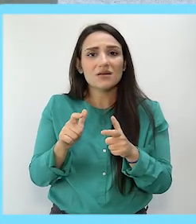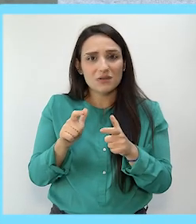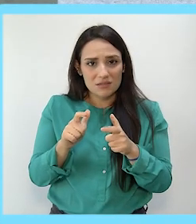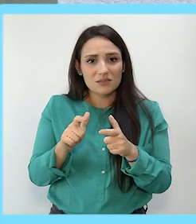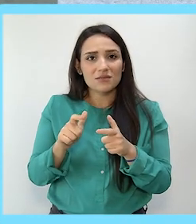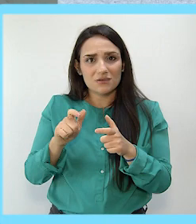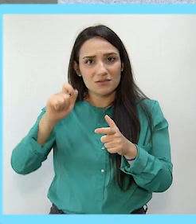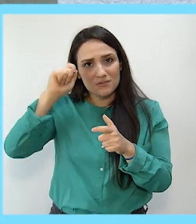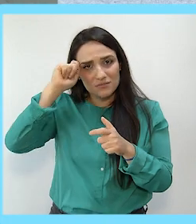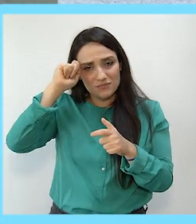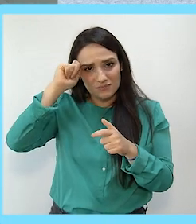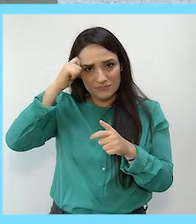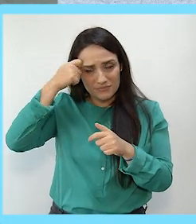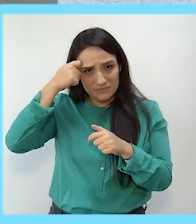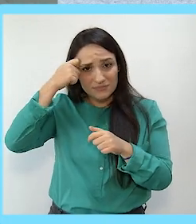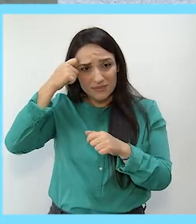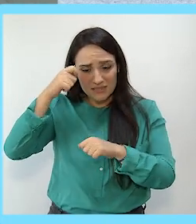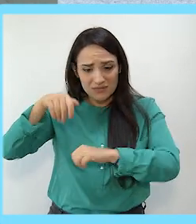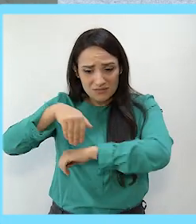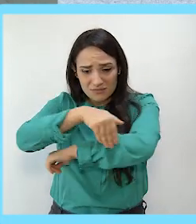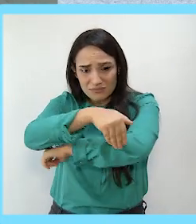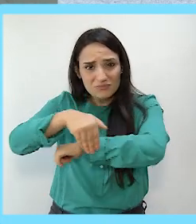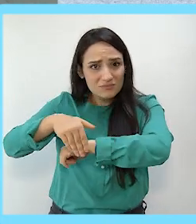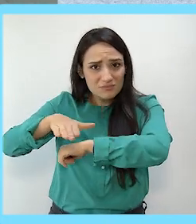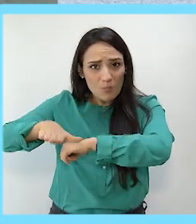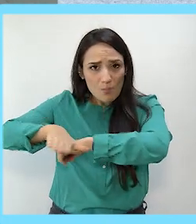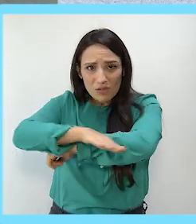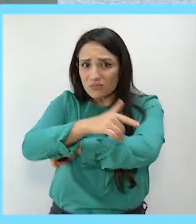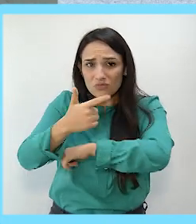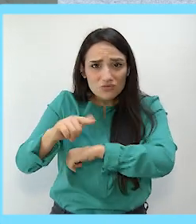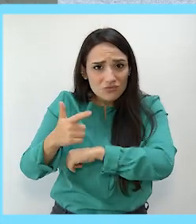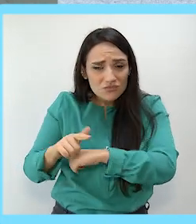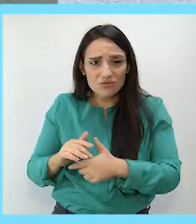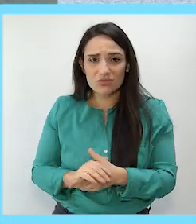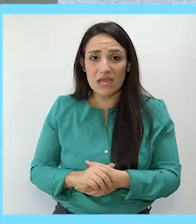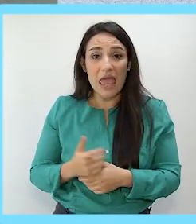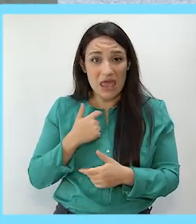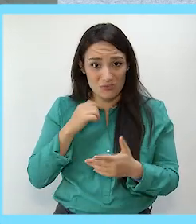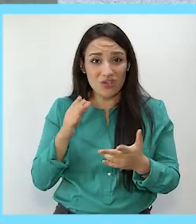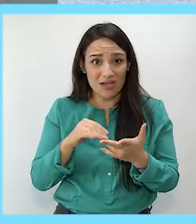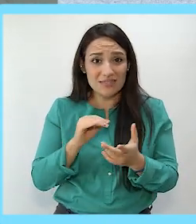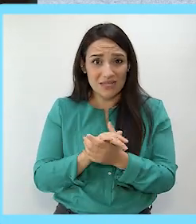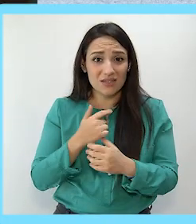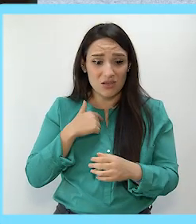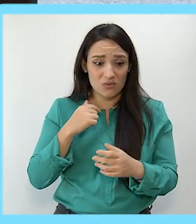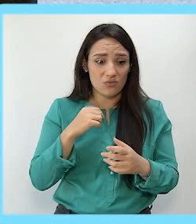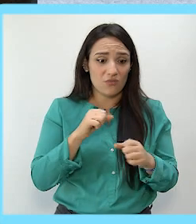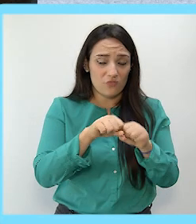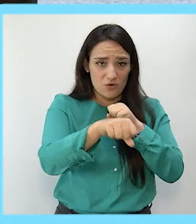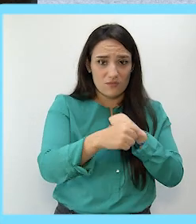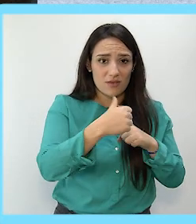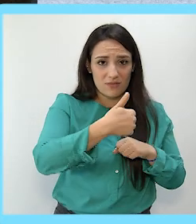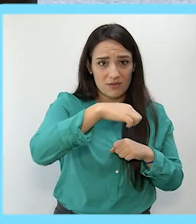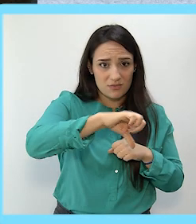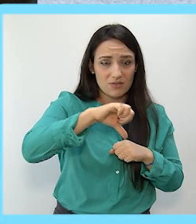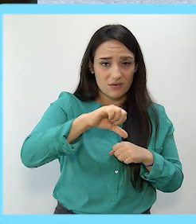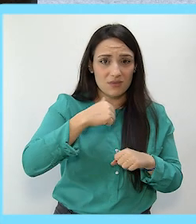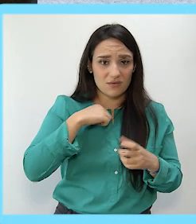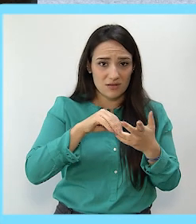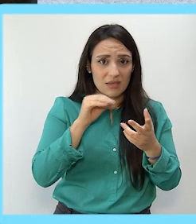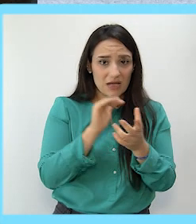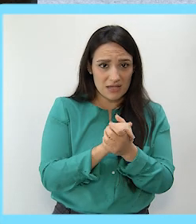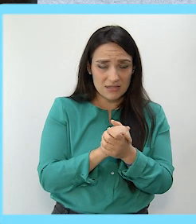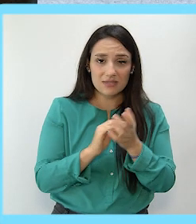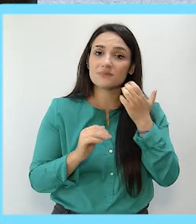casada, eu casei em 99, eu me formei e casei no mesmo ano. E meu marido dirigindo, ele falava, Fabíola, onde é que você vai